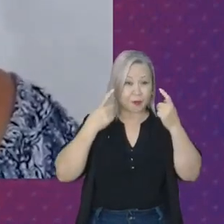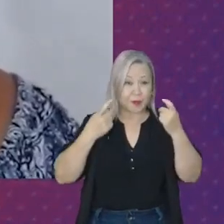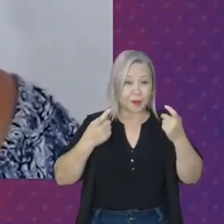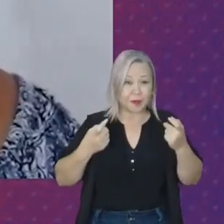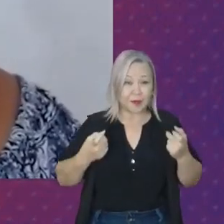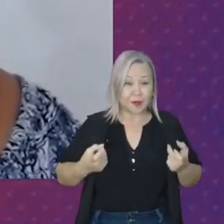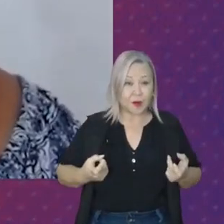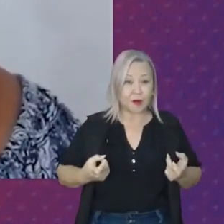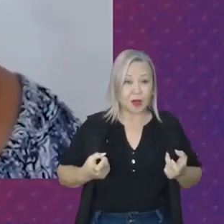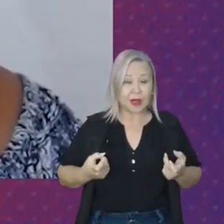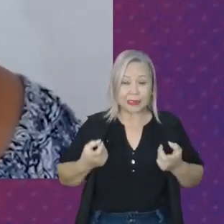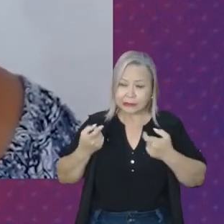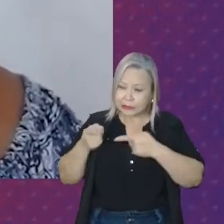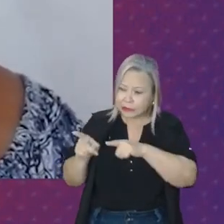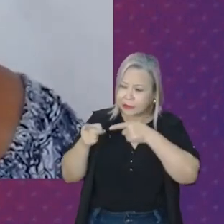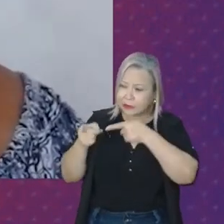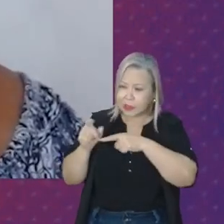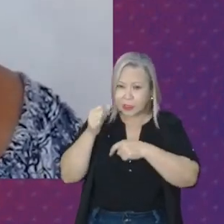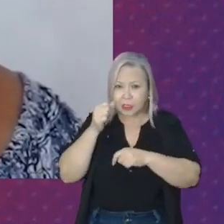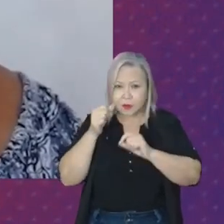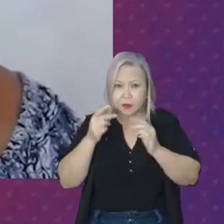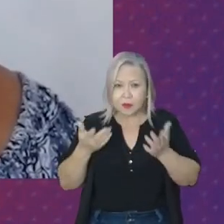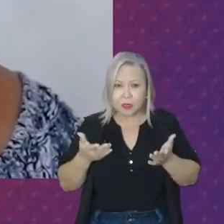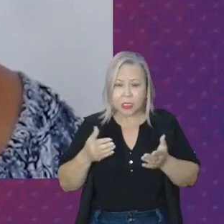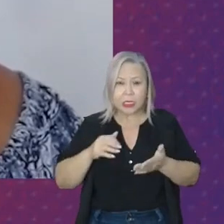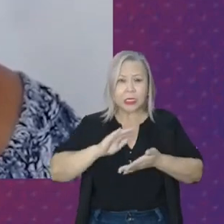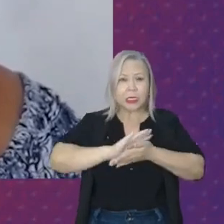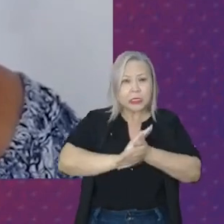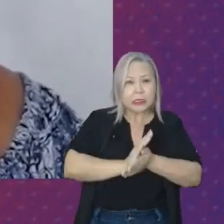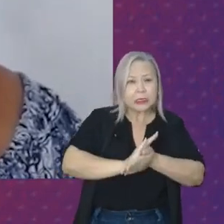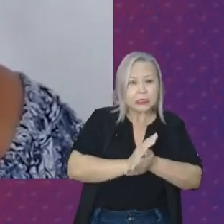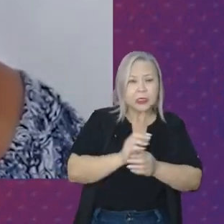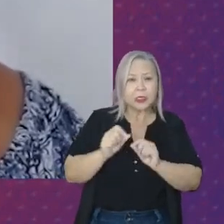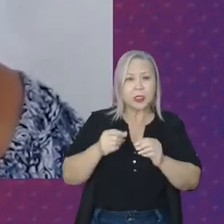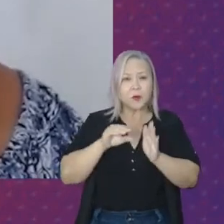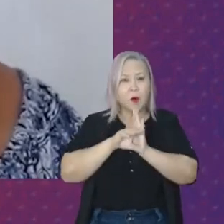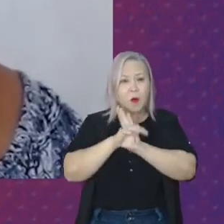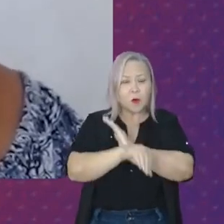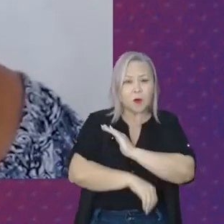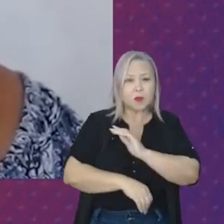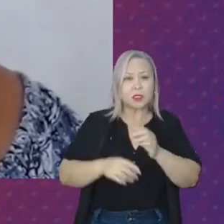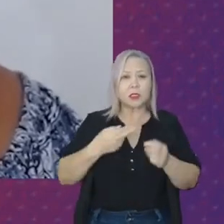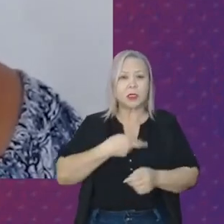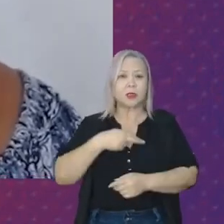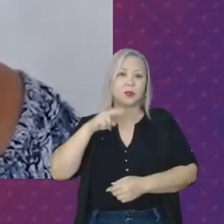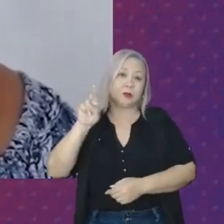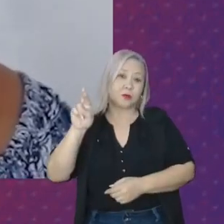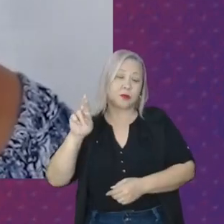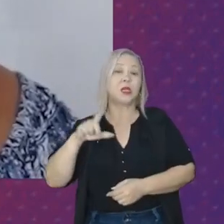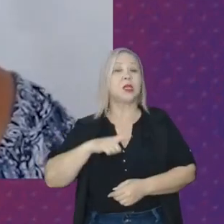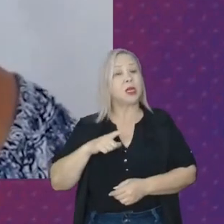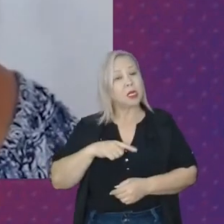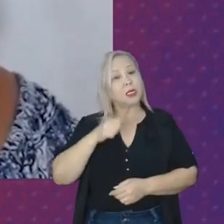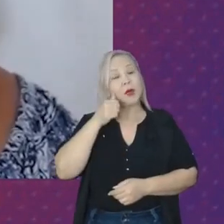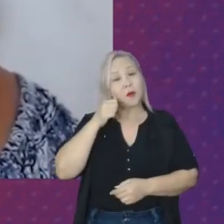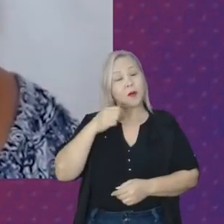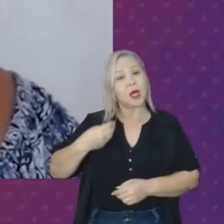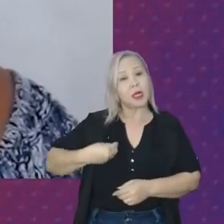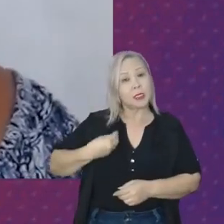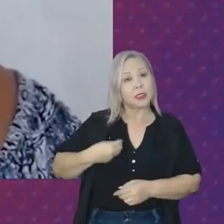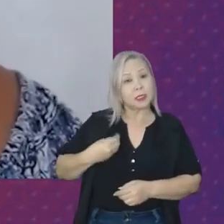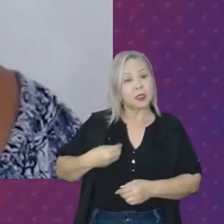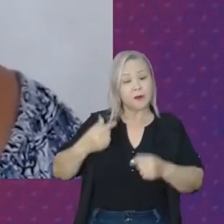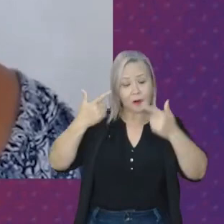porque é tentar impor conceitos religiosos a mulheres que vivem num estado laico. Então, eu respeito